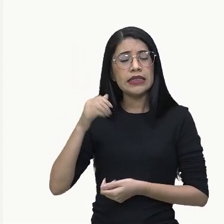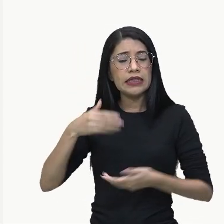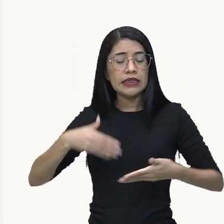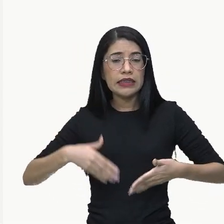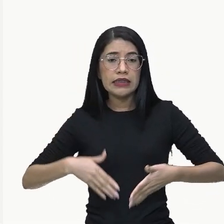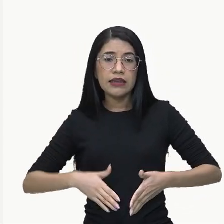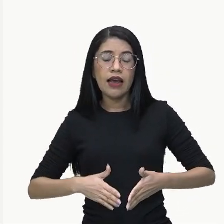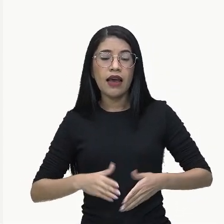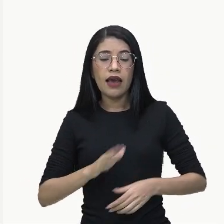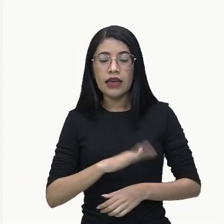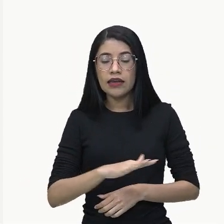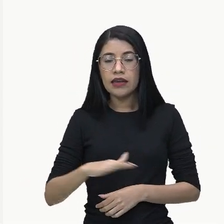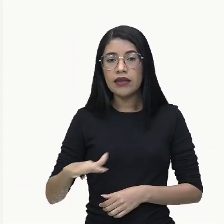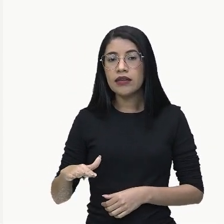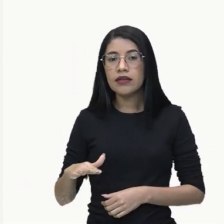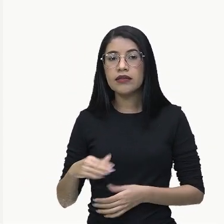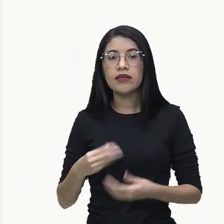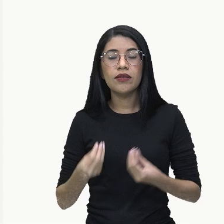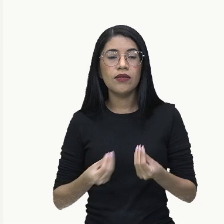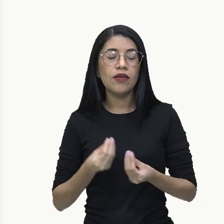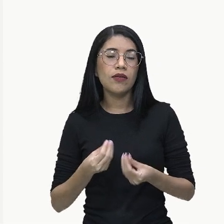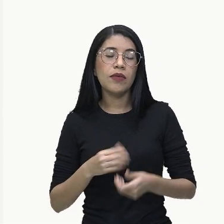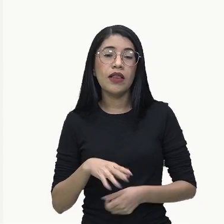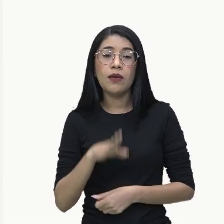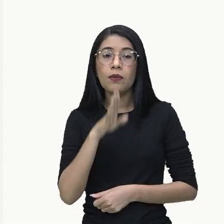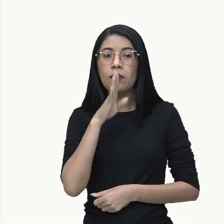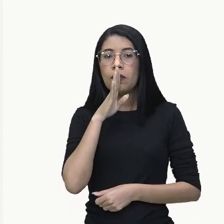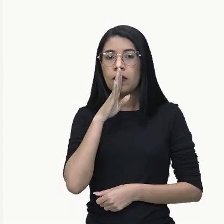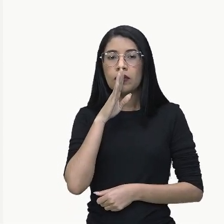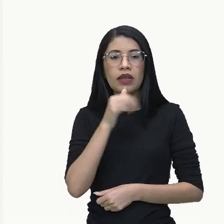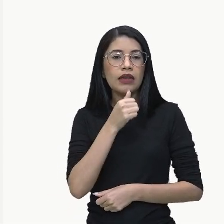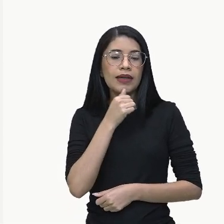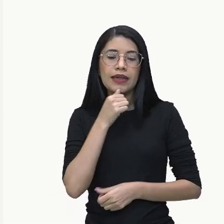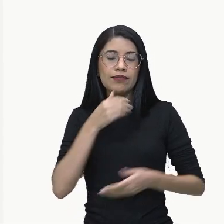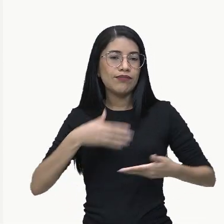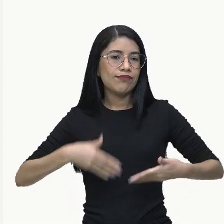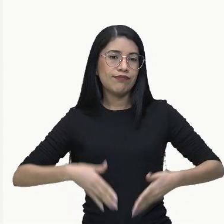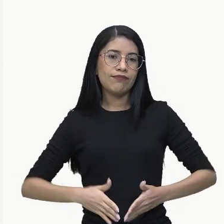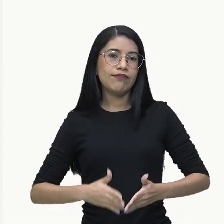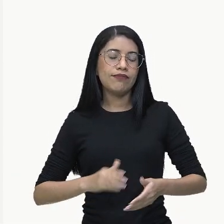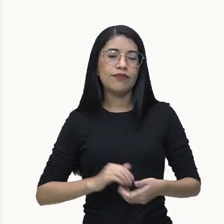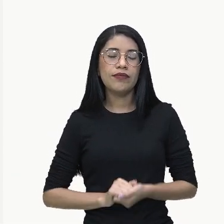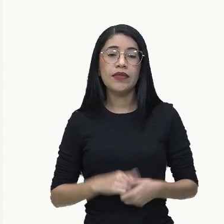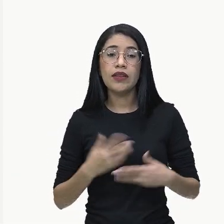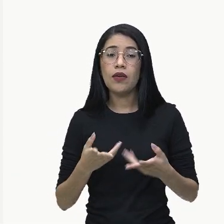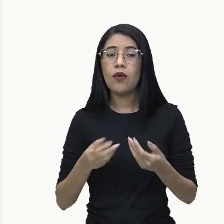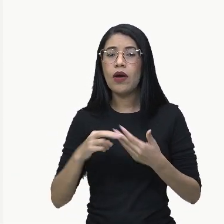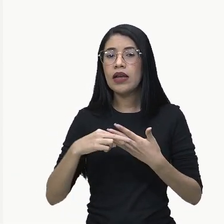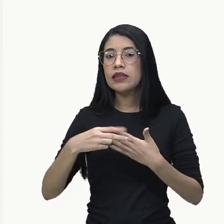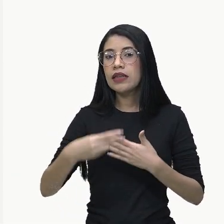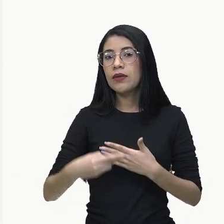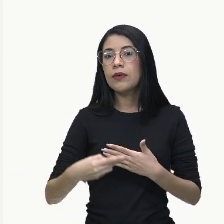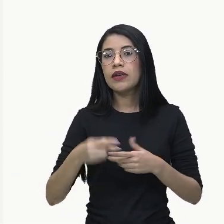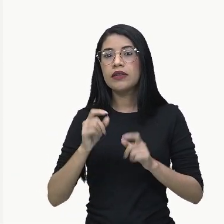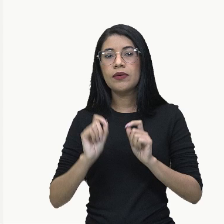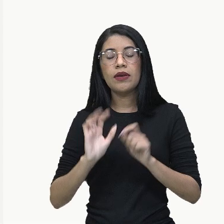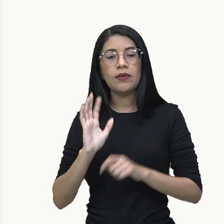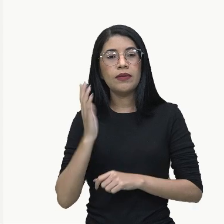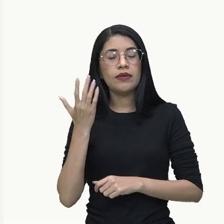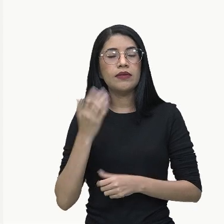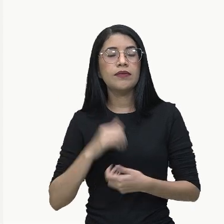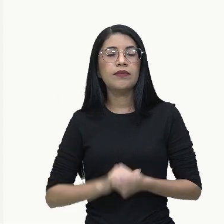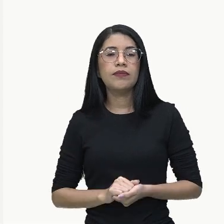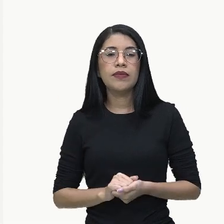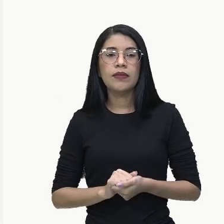e essas crianças o quê mudas telepáticas Então olha só a consequência no segundo verso